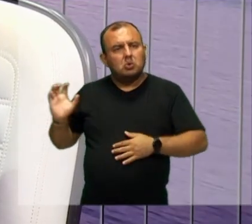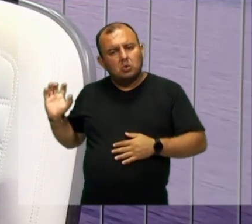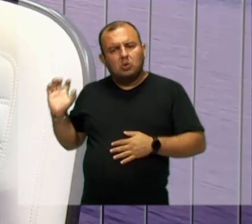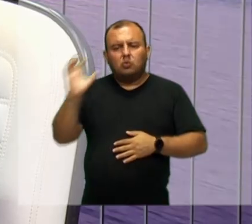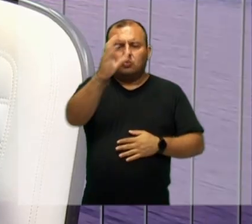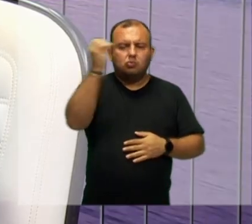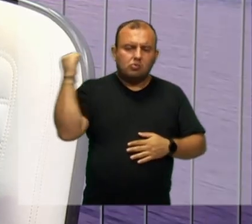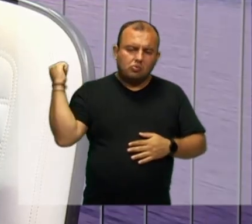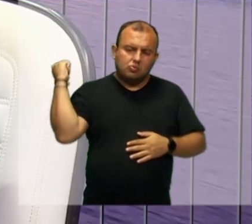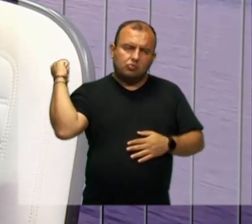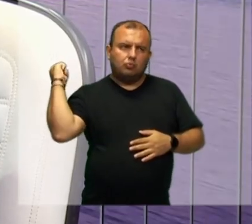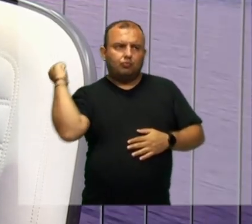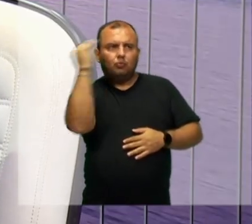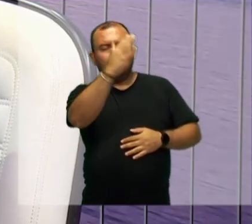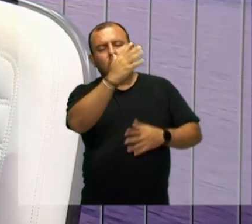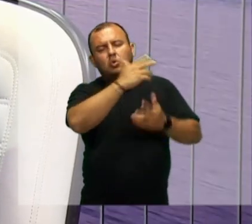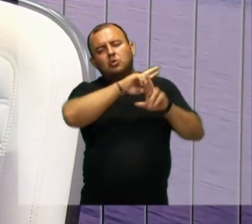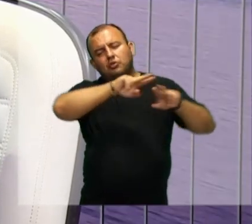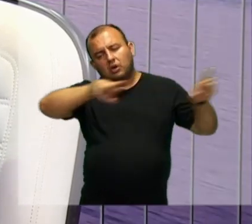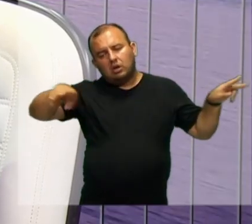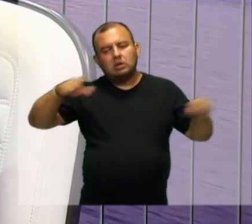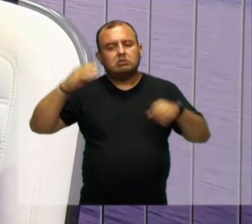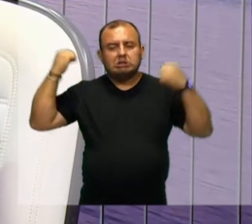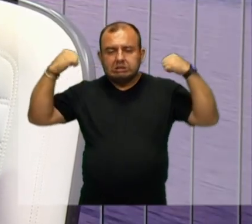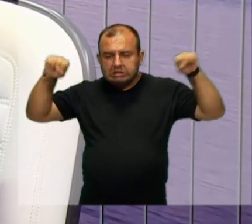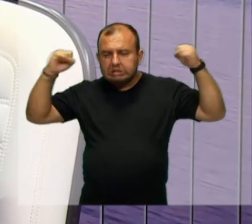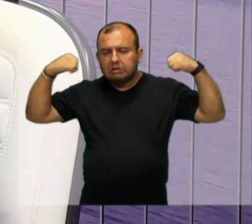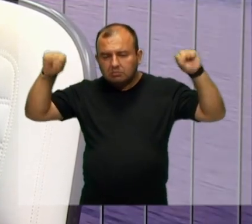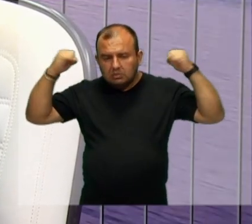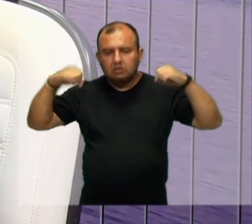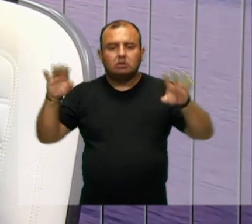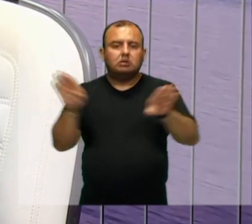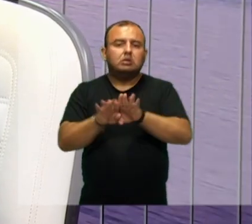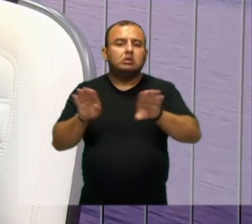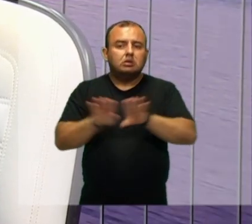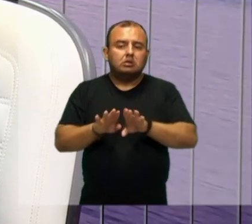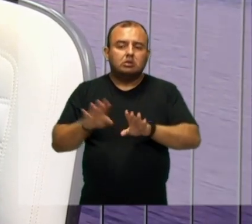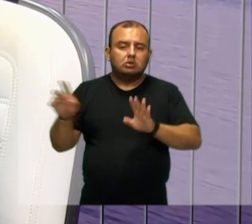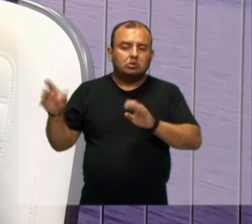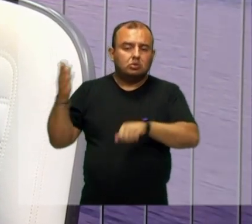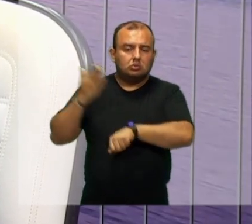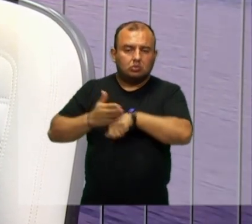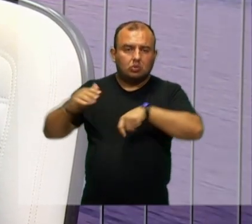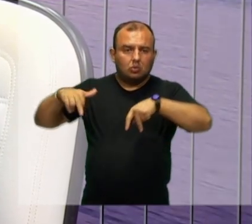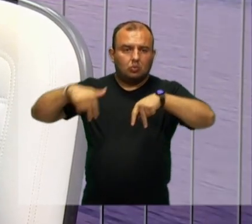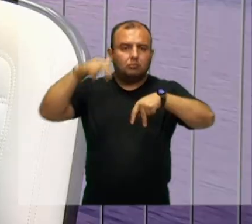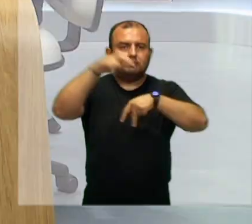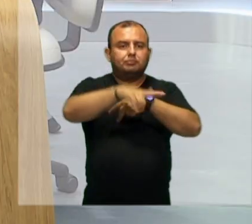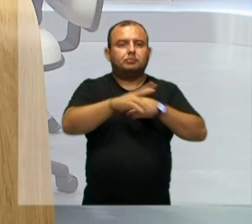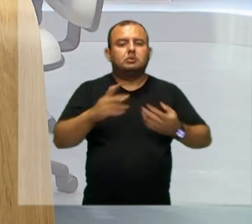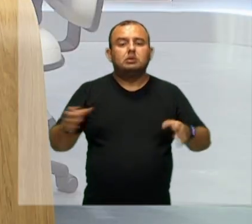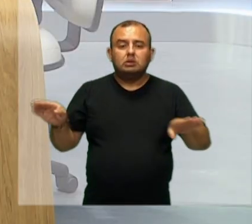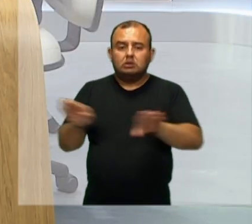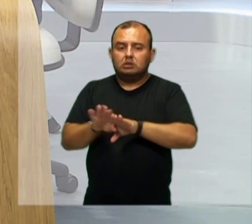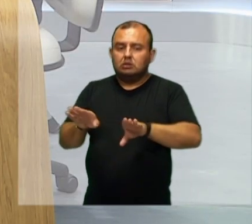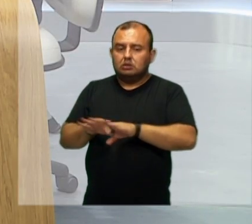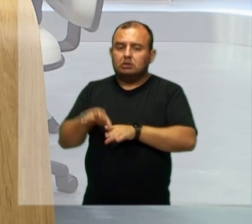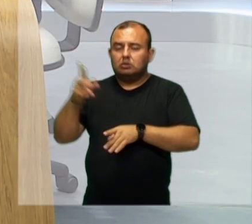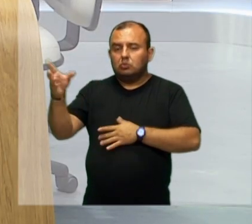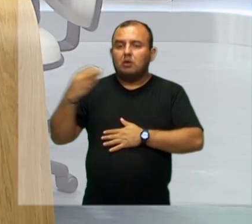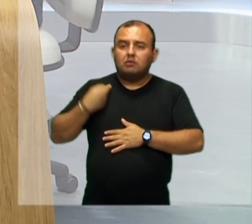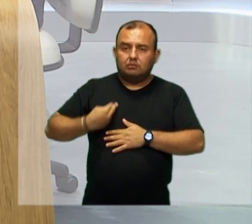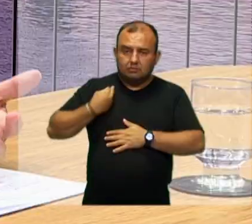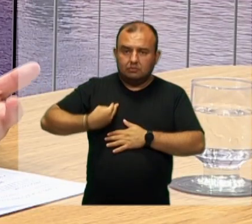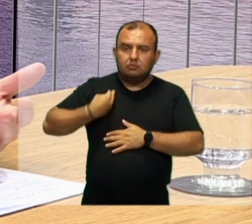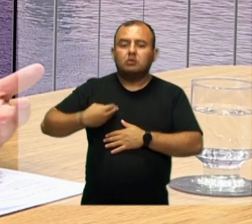para treinamentos variados na academia ou mesmo no próprio treino de salto em altura, tu utiliza. E a tua própria vida